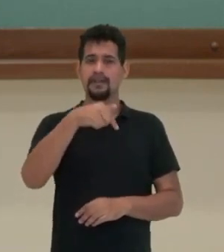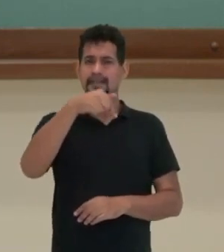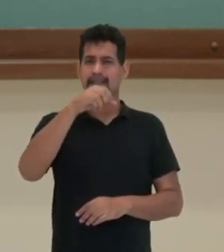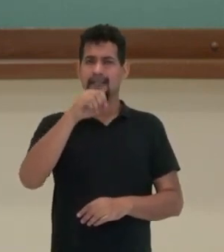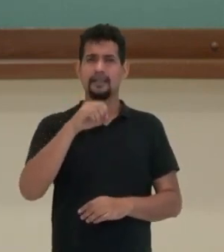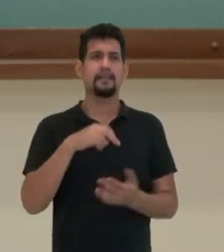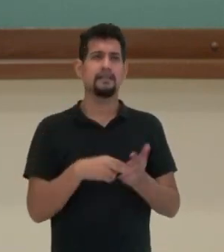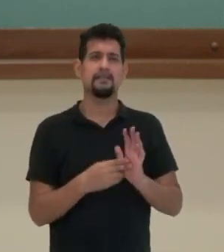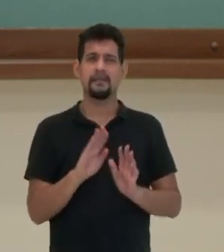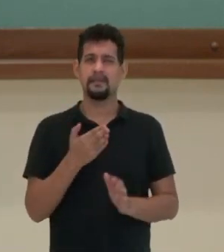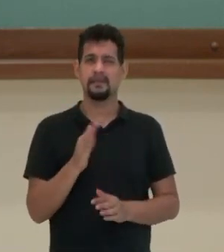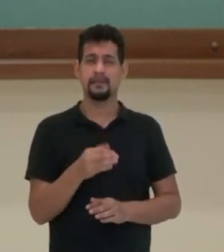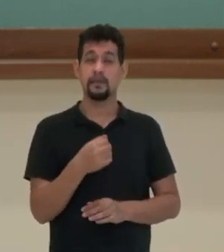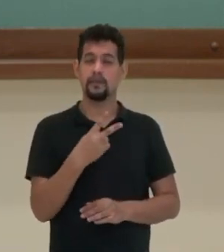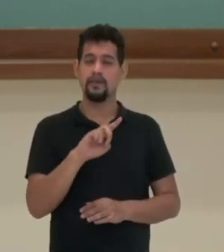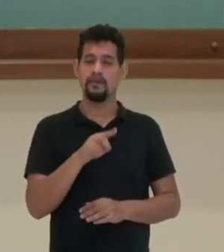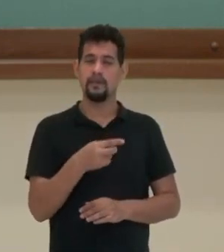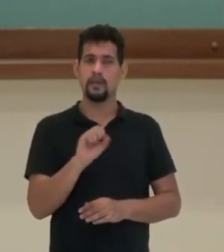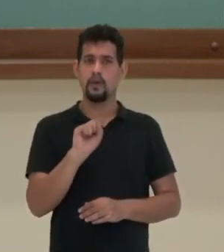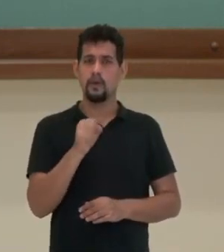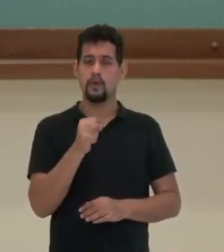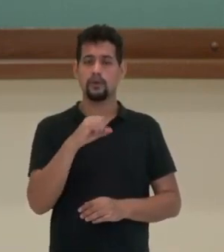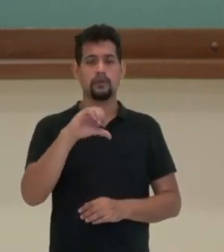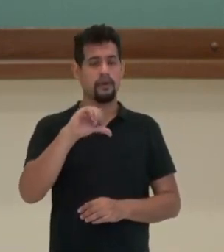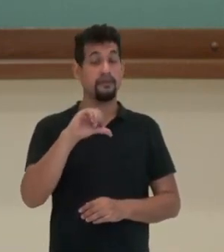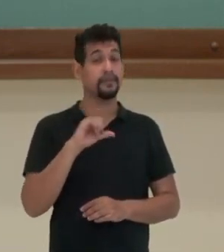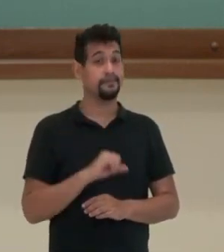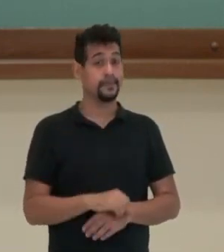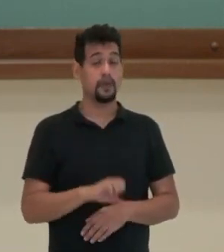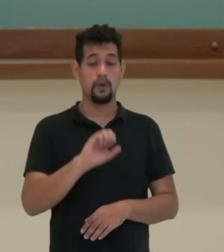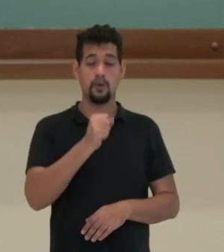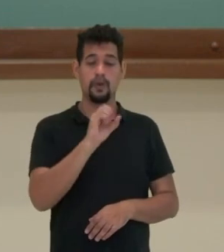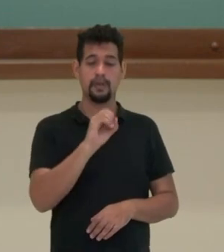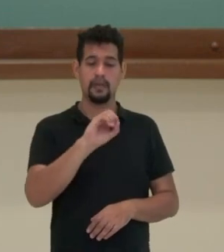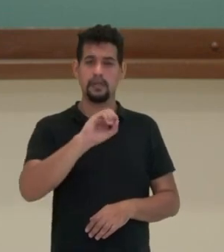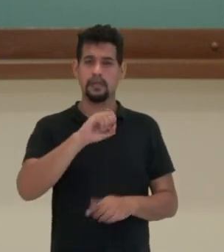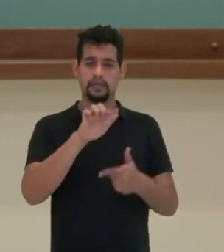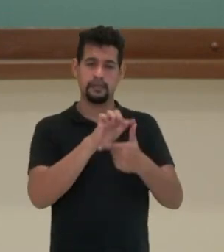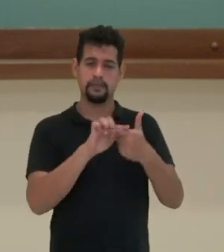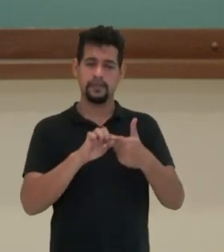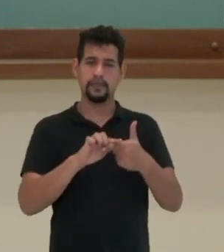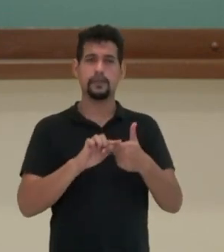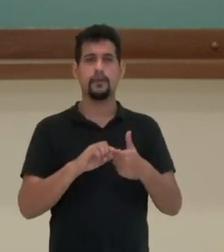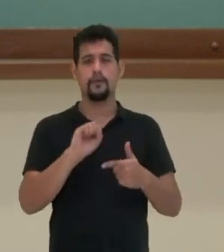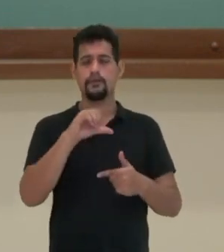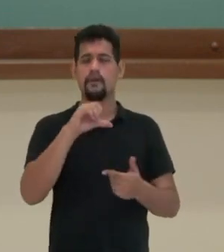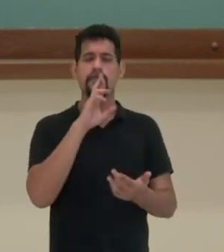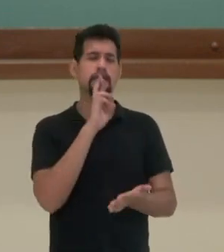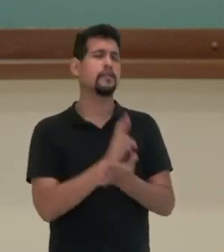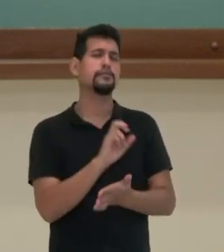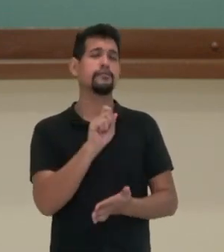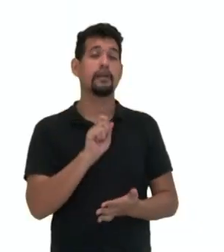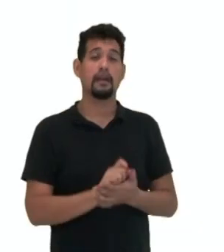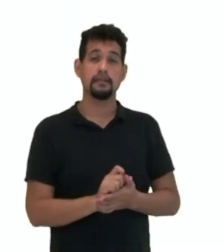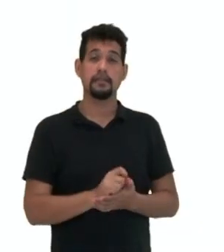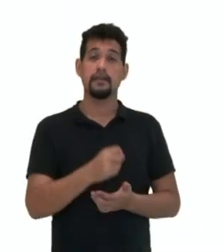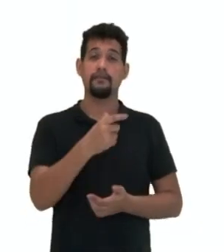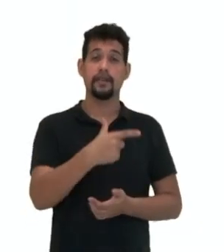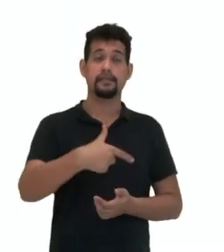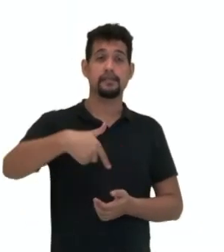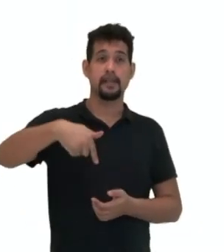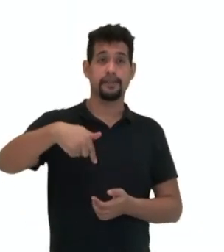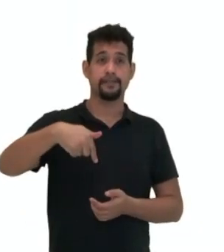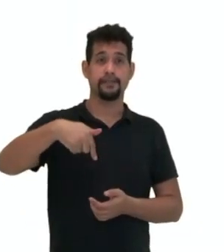mais ou menos 2,89. Então, 80 dividido por 2,89, o resultado dele foi